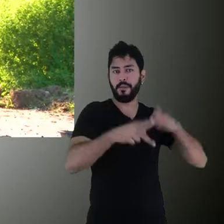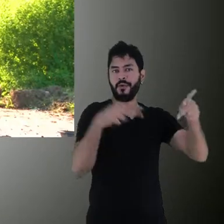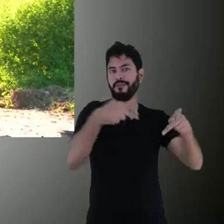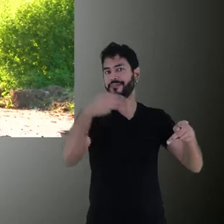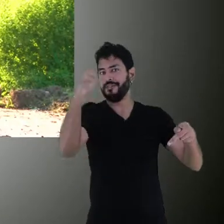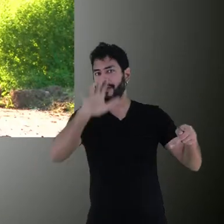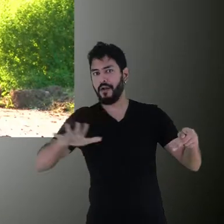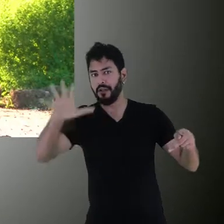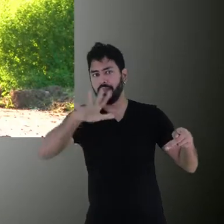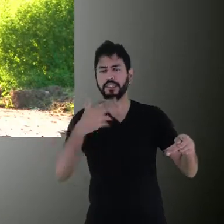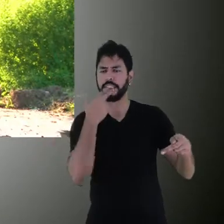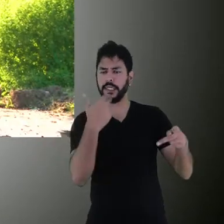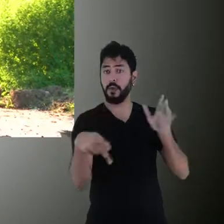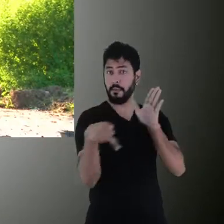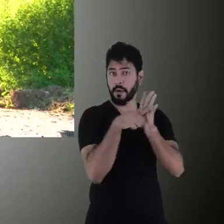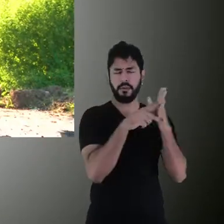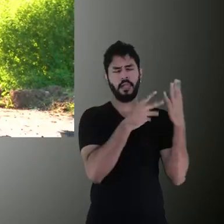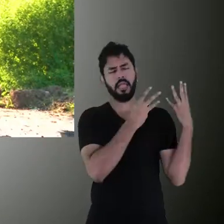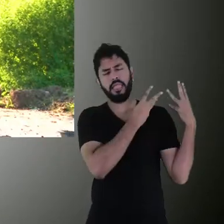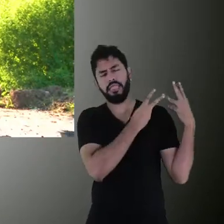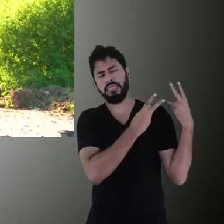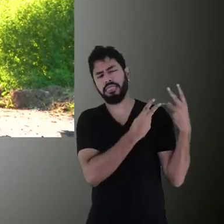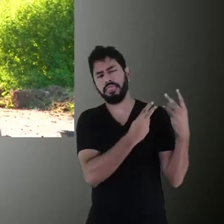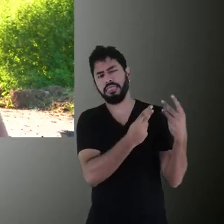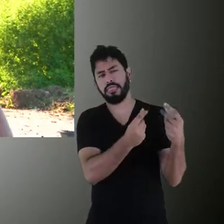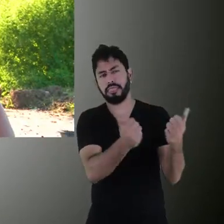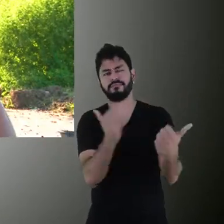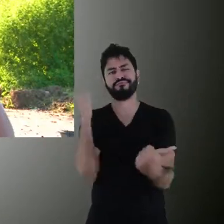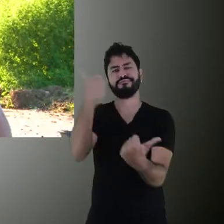dos poucos povos do Nordeste que